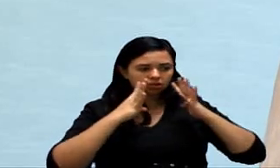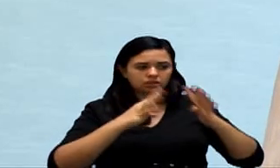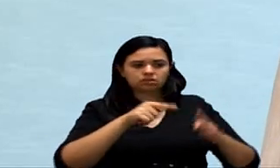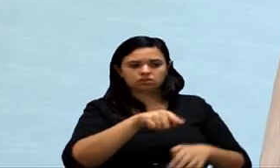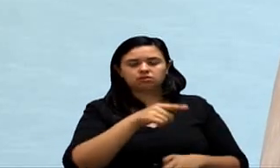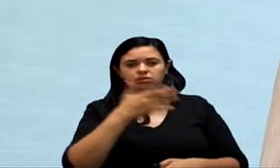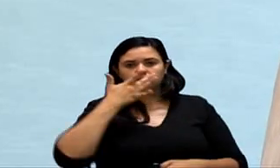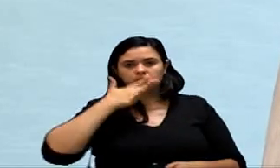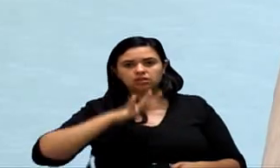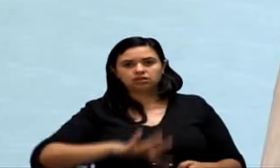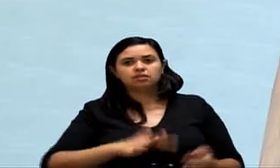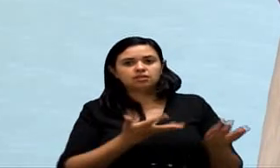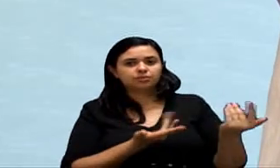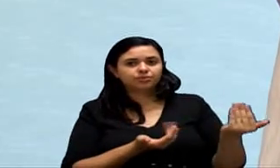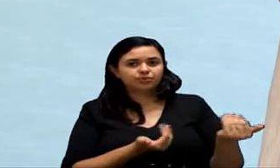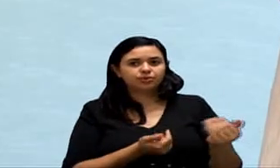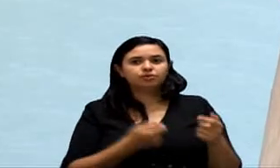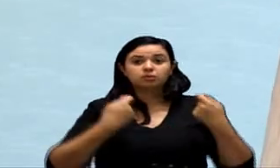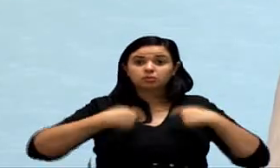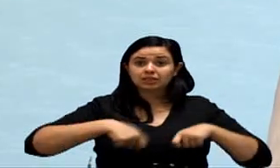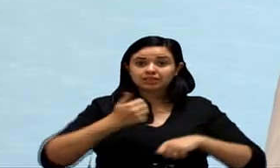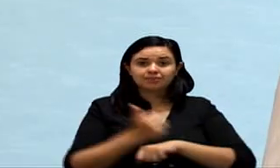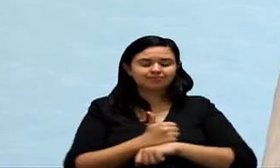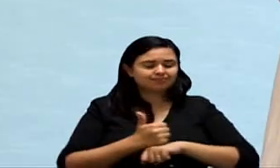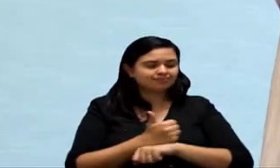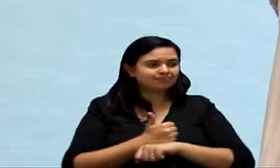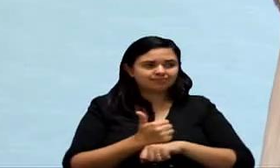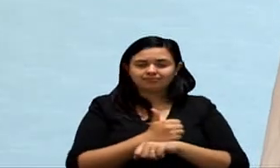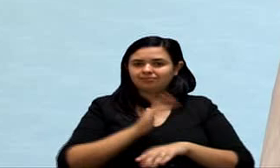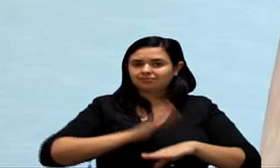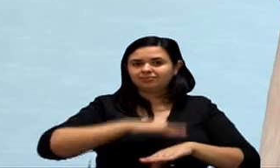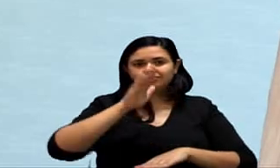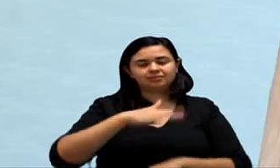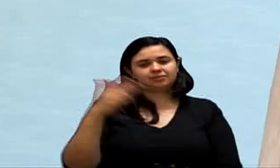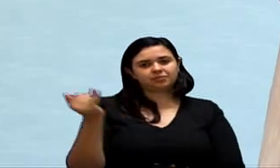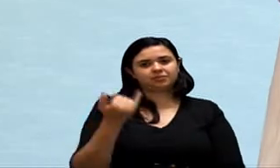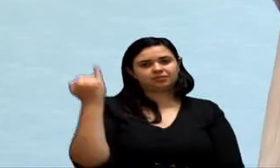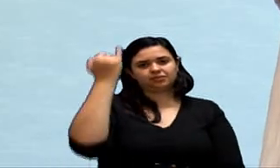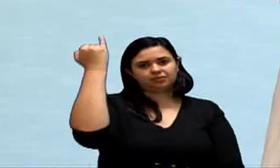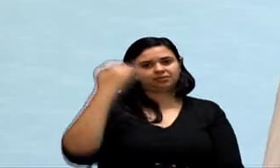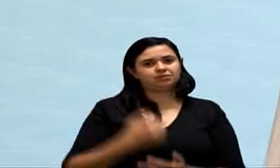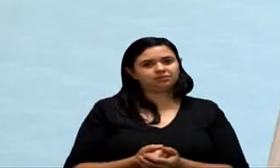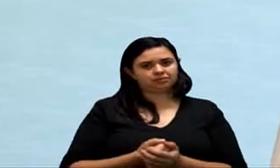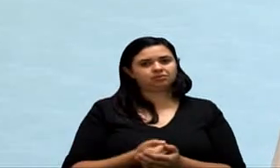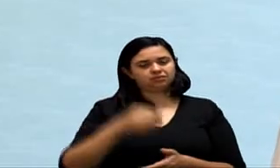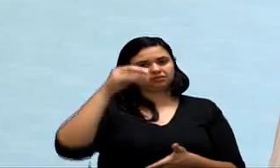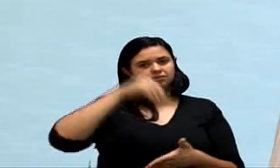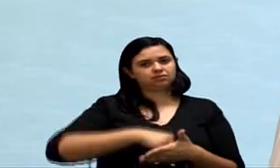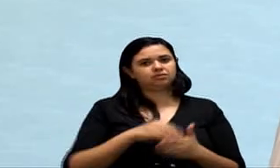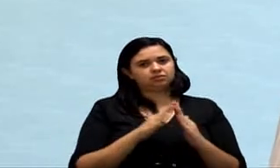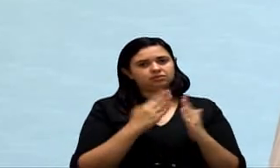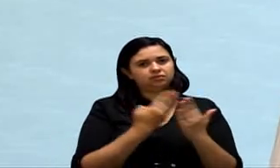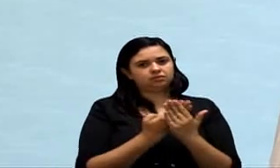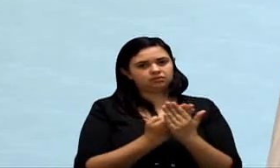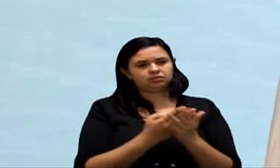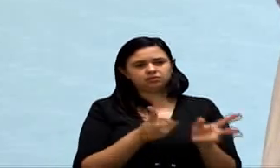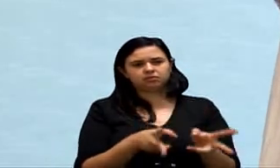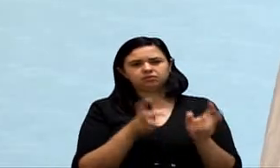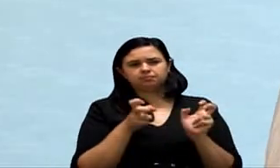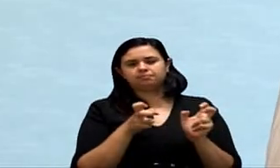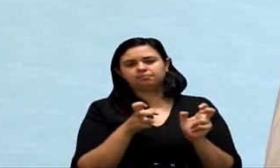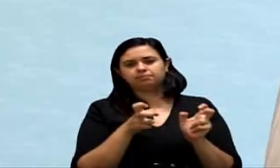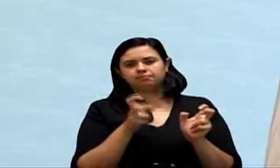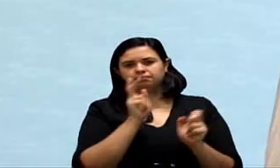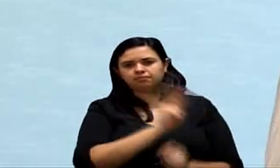adolescente. Esses são os profissionais absolutamente adequados para existirem numa escola e detectarem, quando um professor